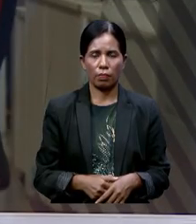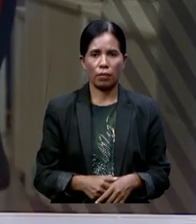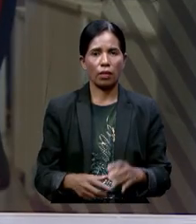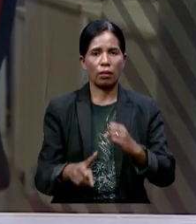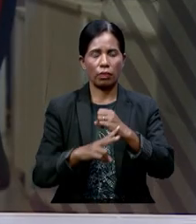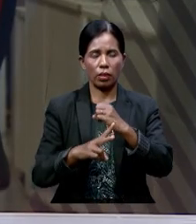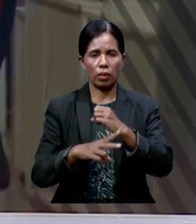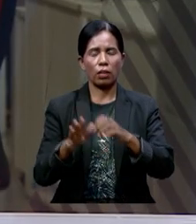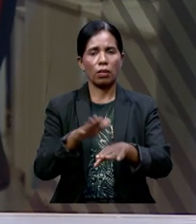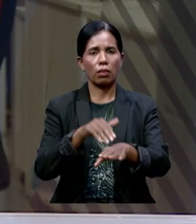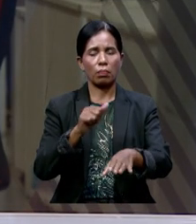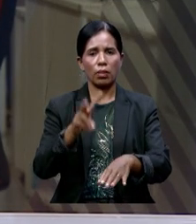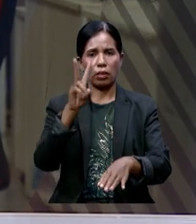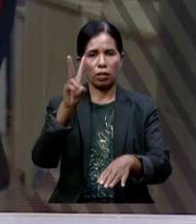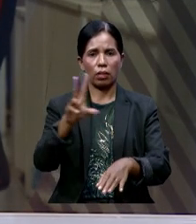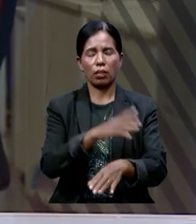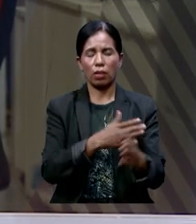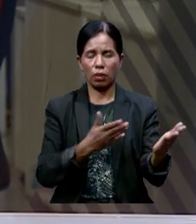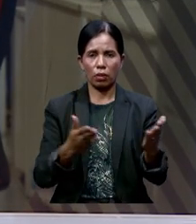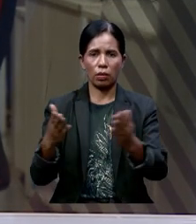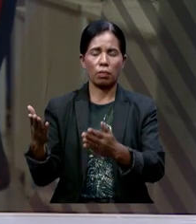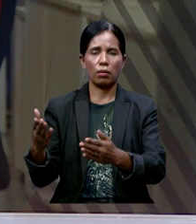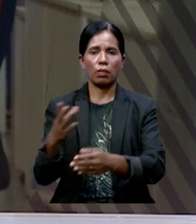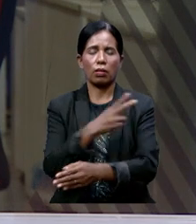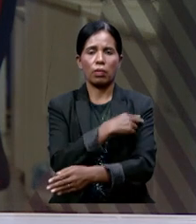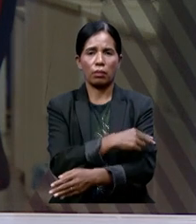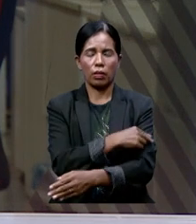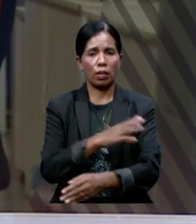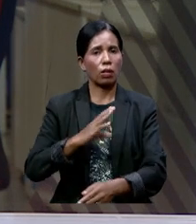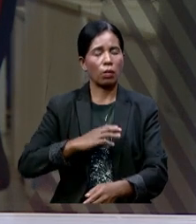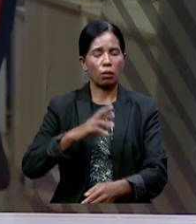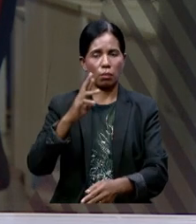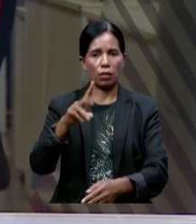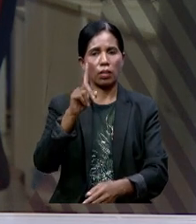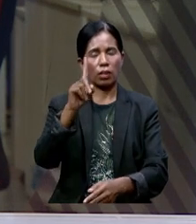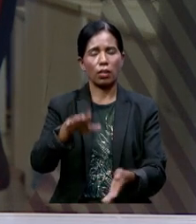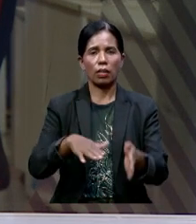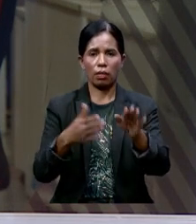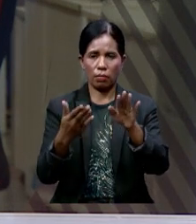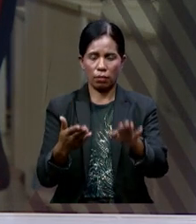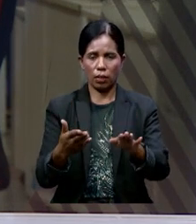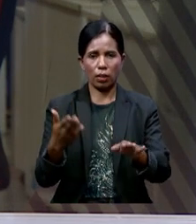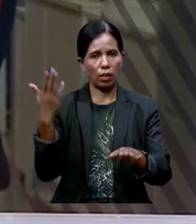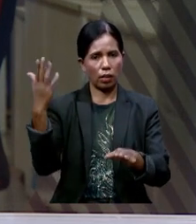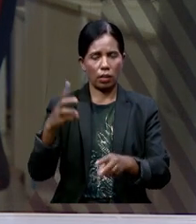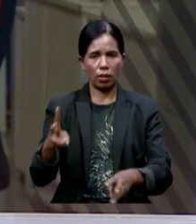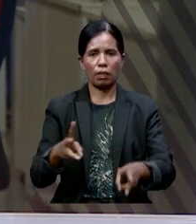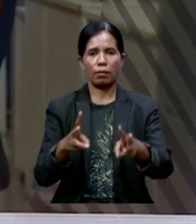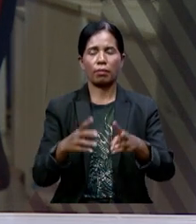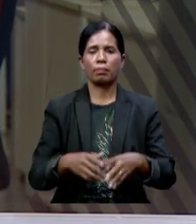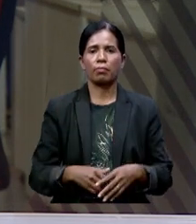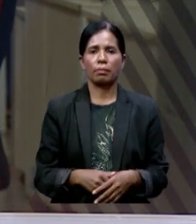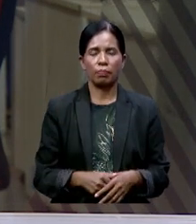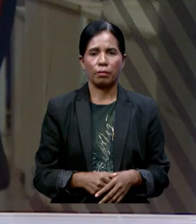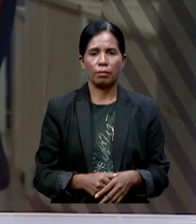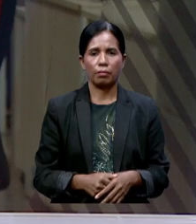Vítimas de acidente de tráfego na rua evacuou uma sala de emergência Centro de Saúde de Comoro, Ida Escoto e Adalan.